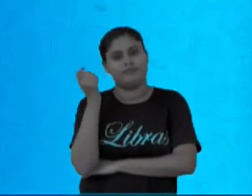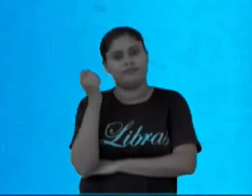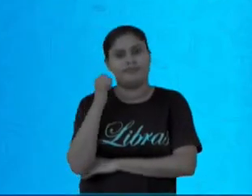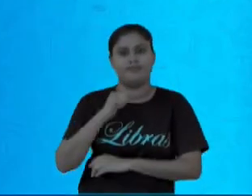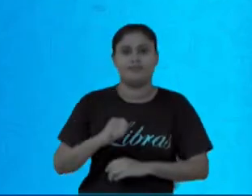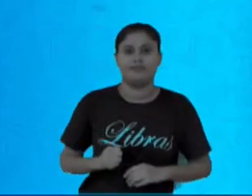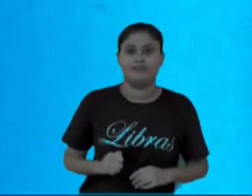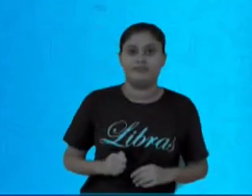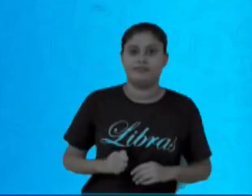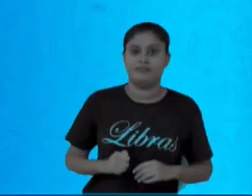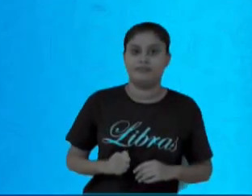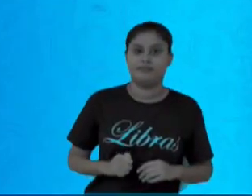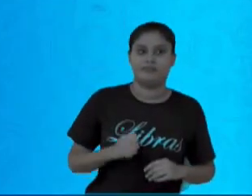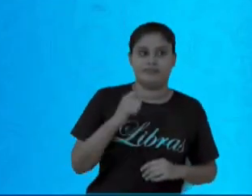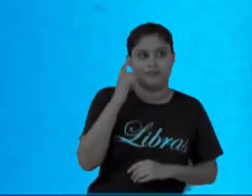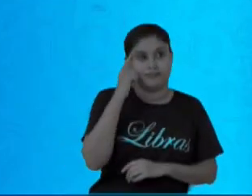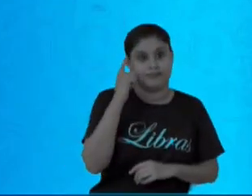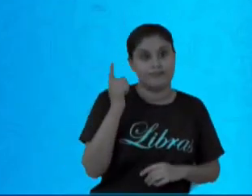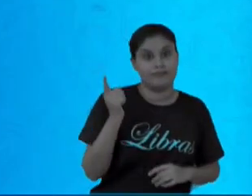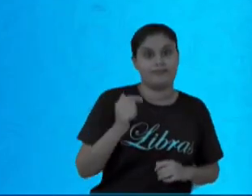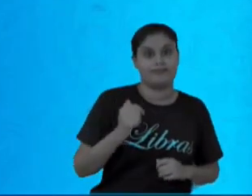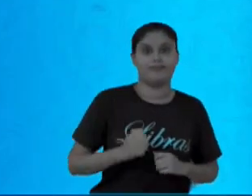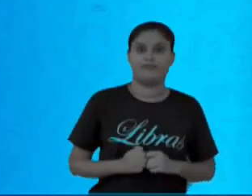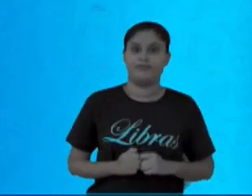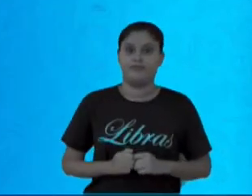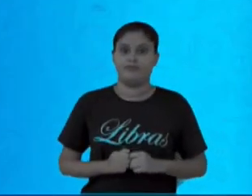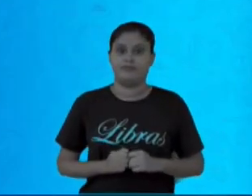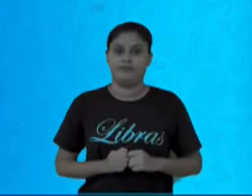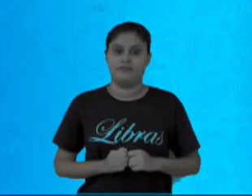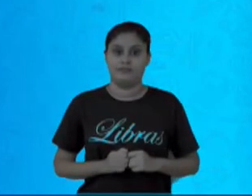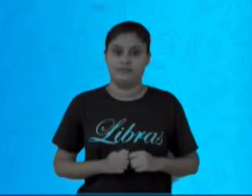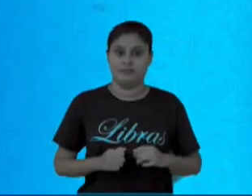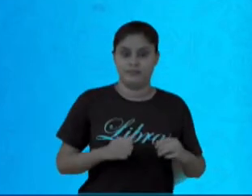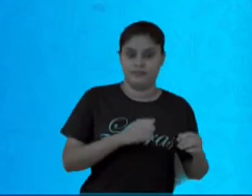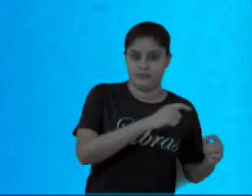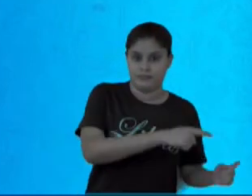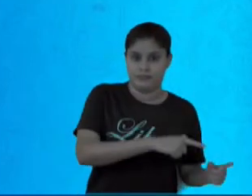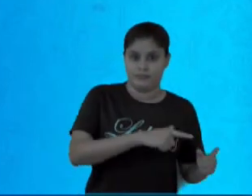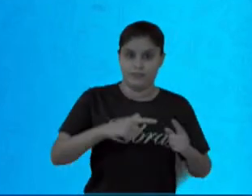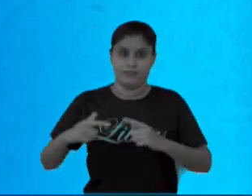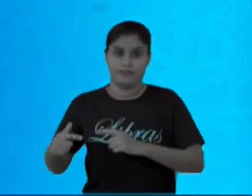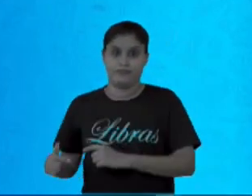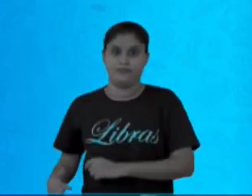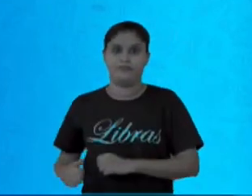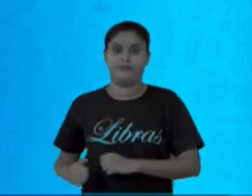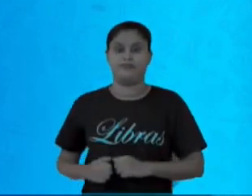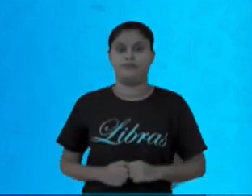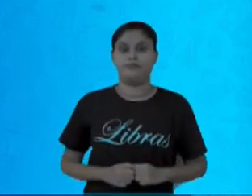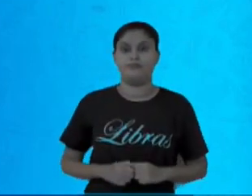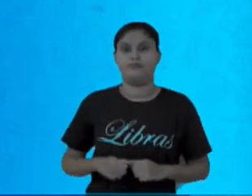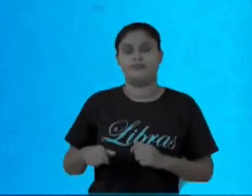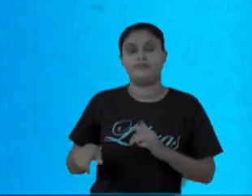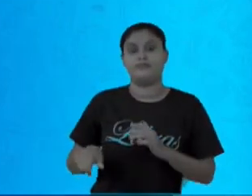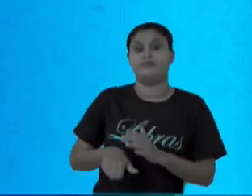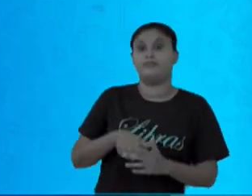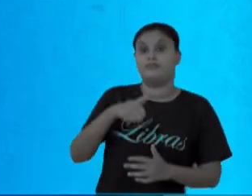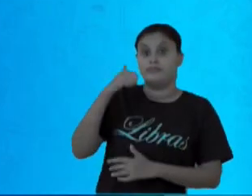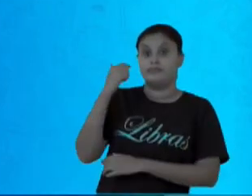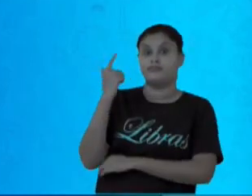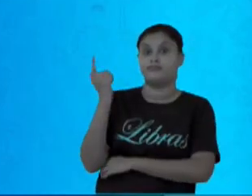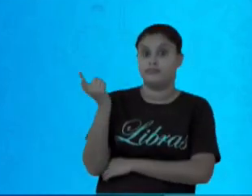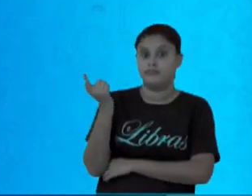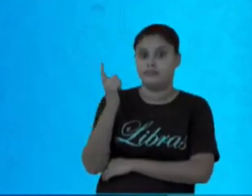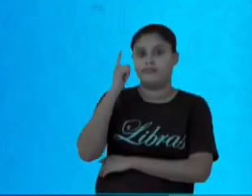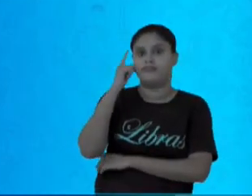né? Eles podem combinar um valor todo mês durante um período, mas também existe uma outra forma de pagamento